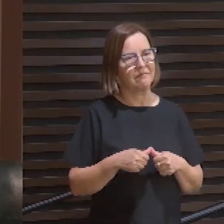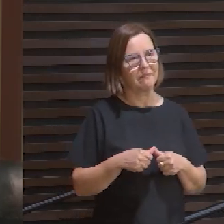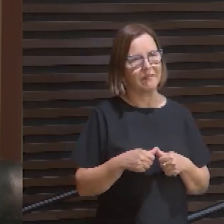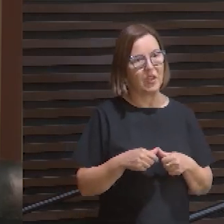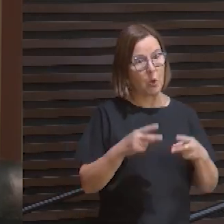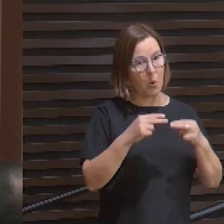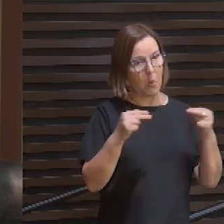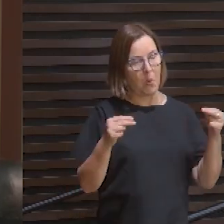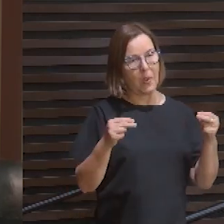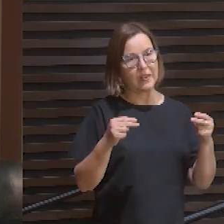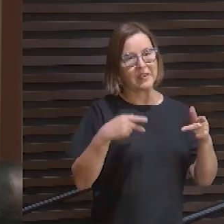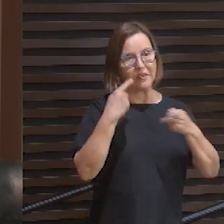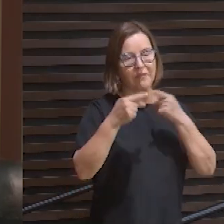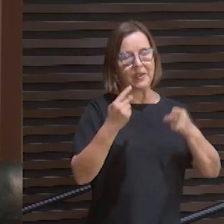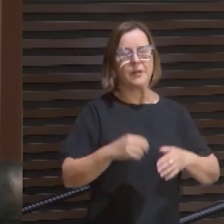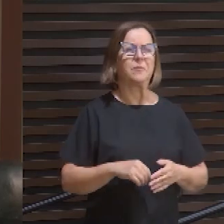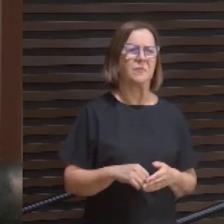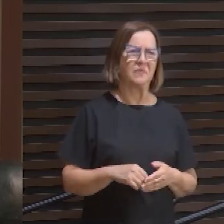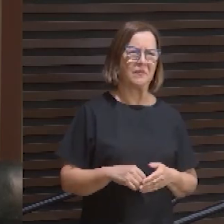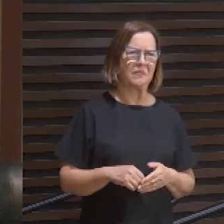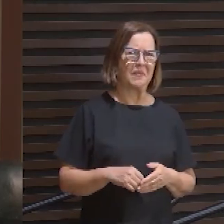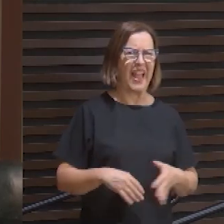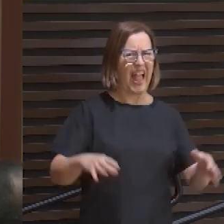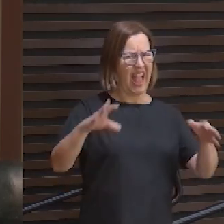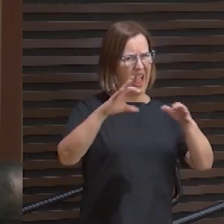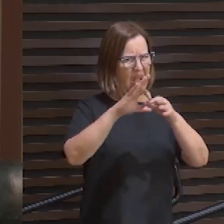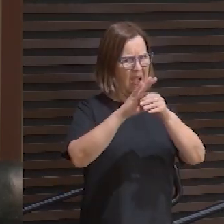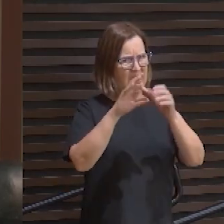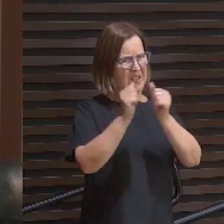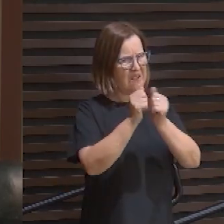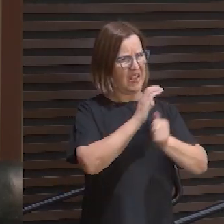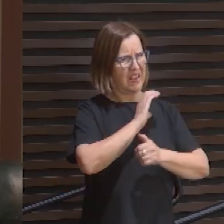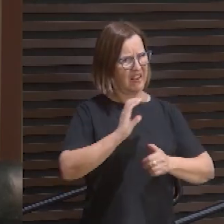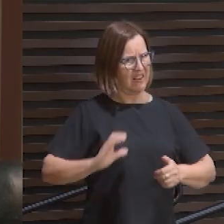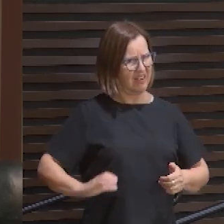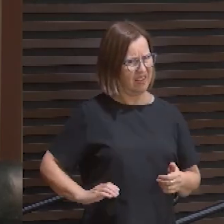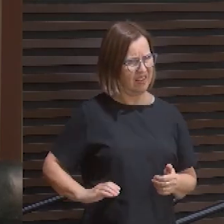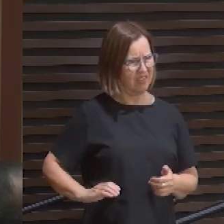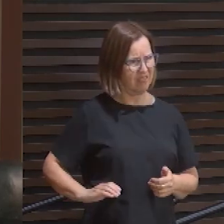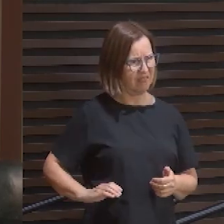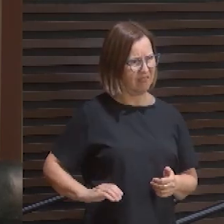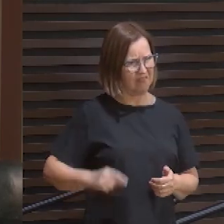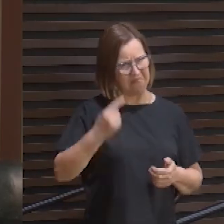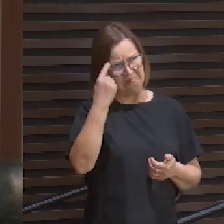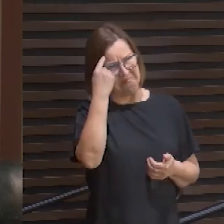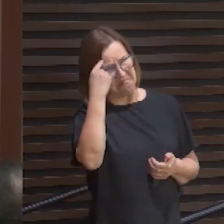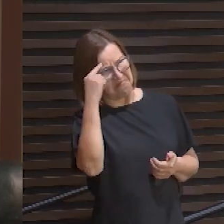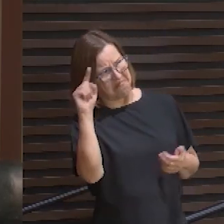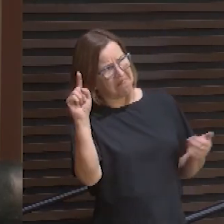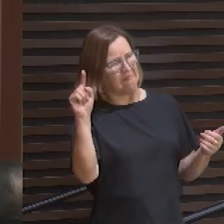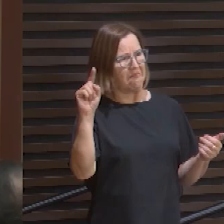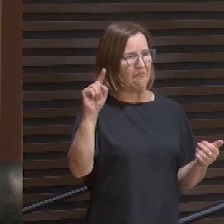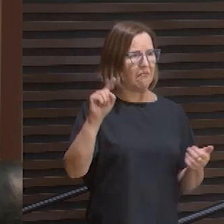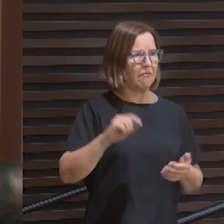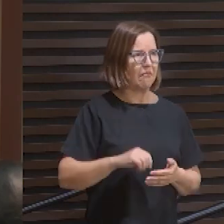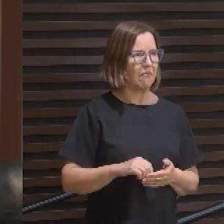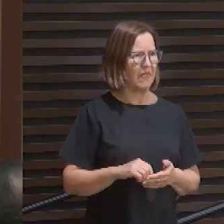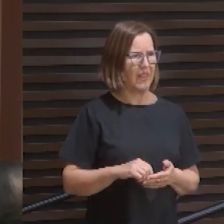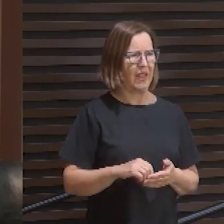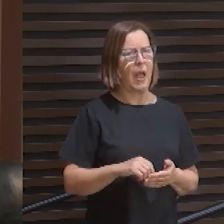de que a união com Cristo é uma criação. Até disseram que era